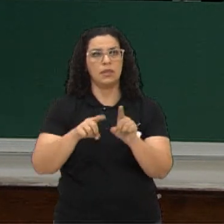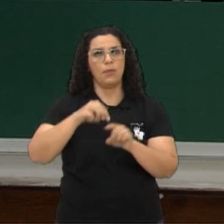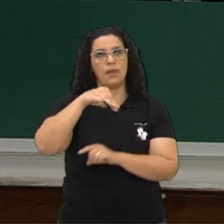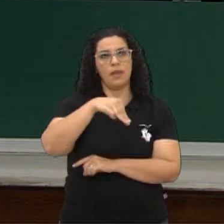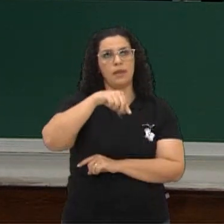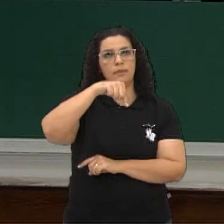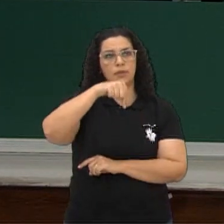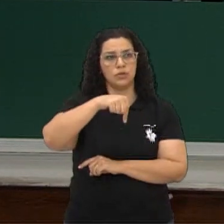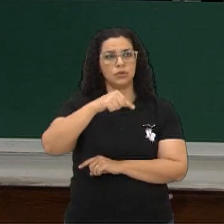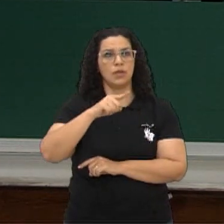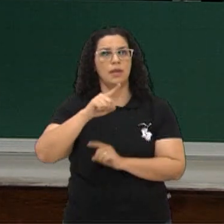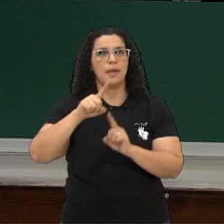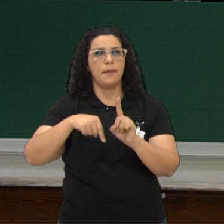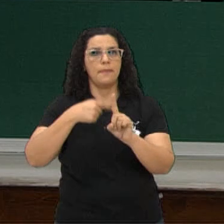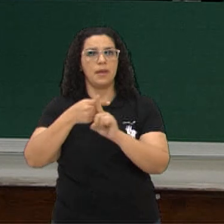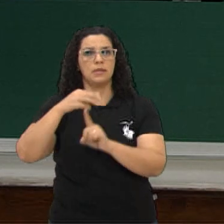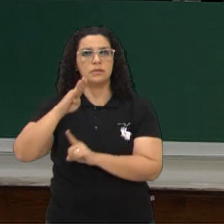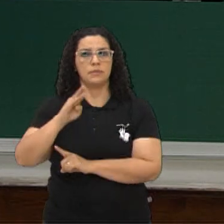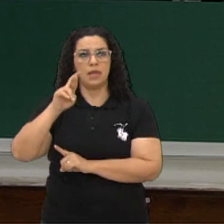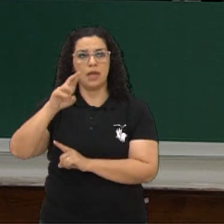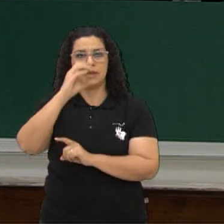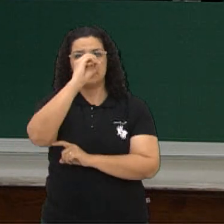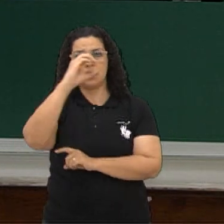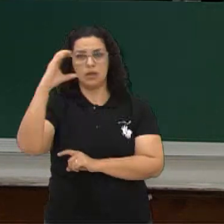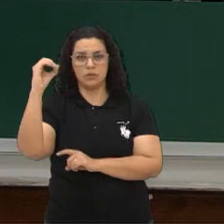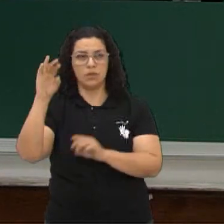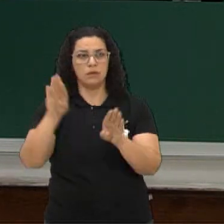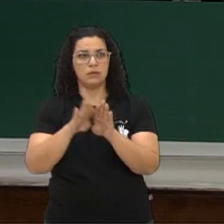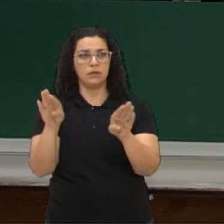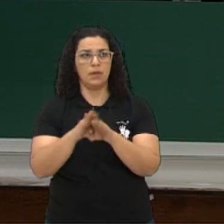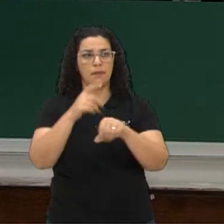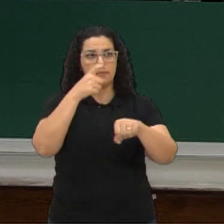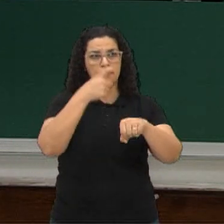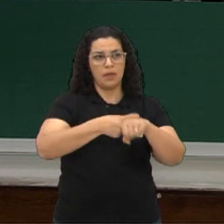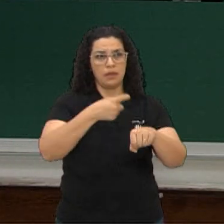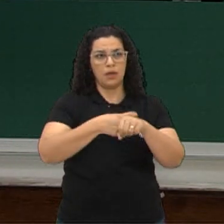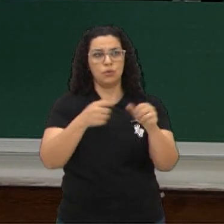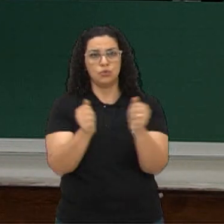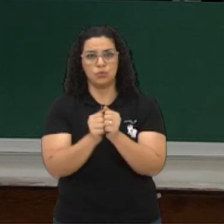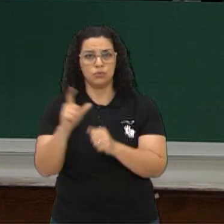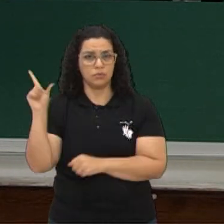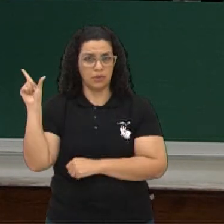transformou, então, em substância simples, carga zero, e sólido aqui, metal,